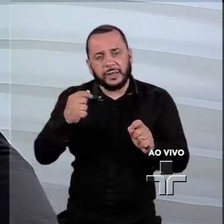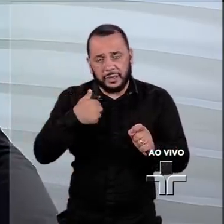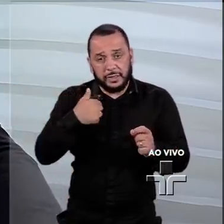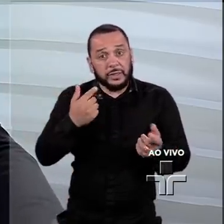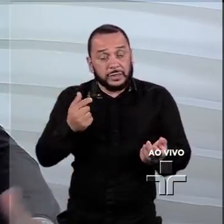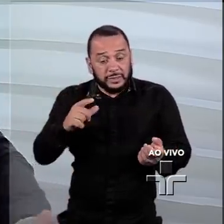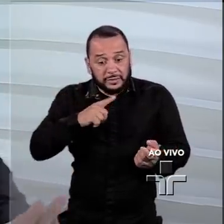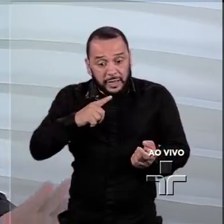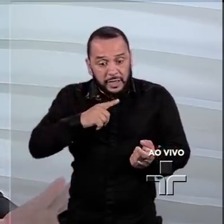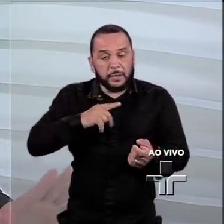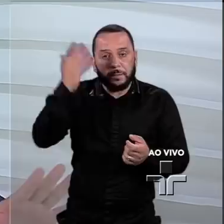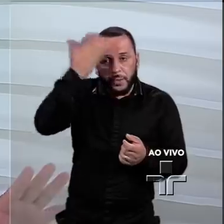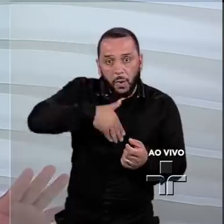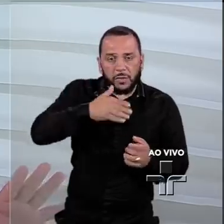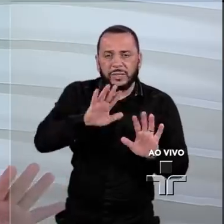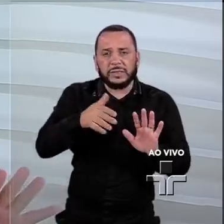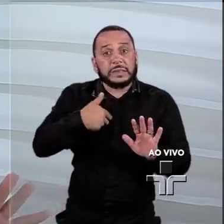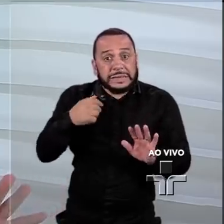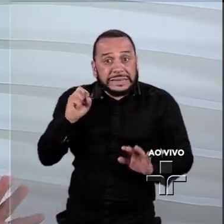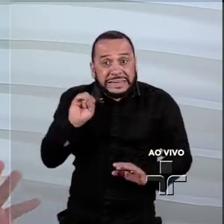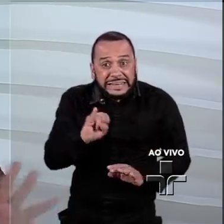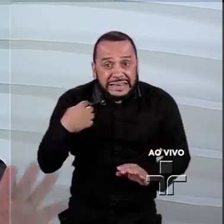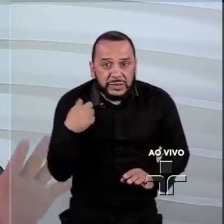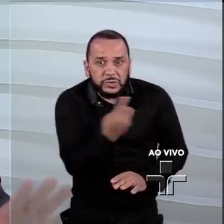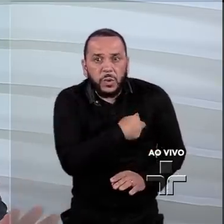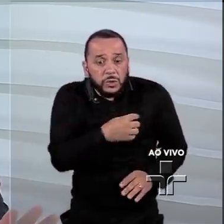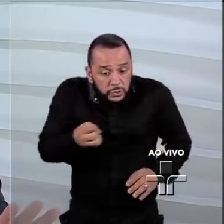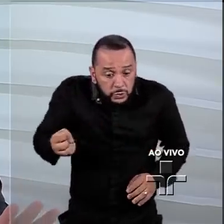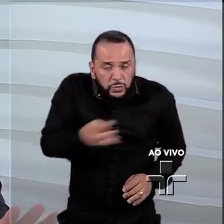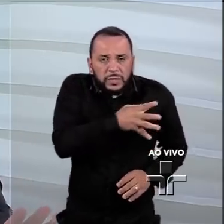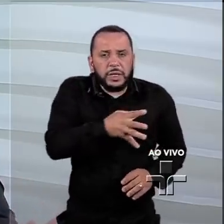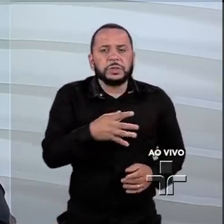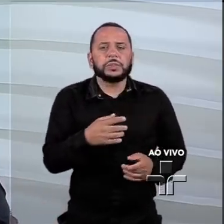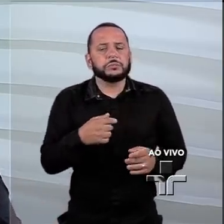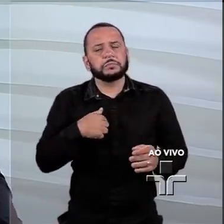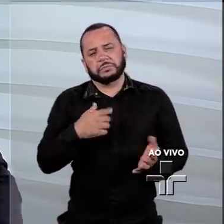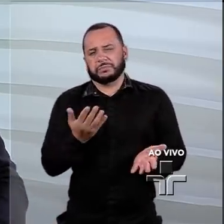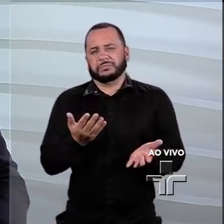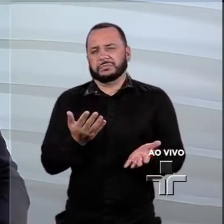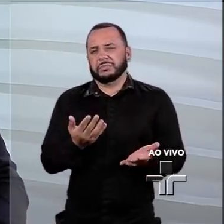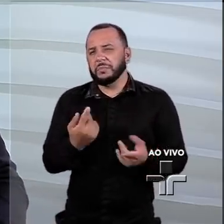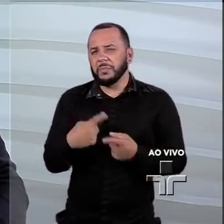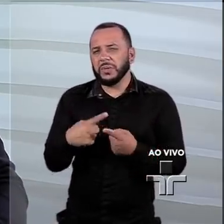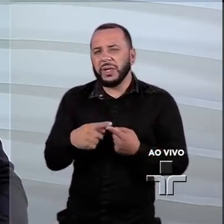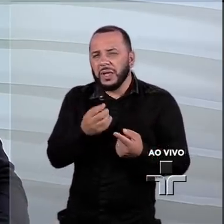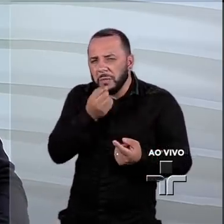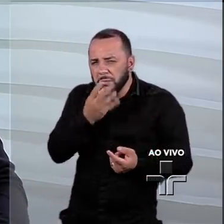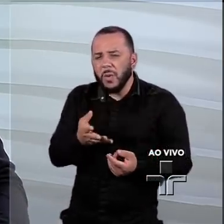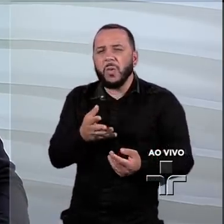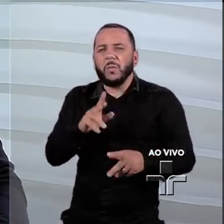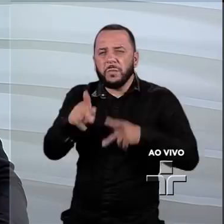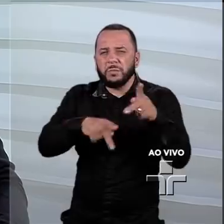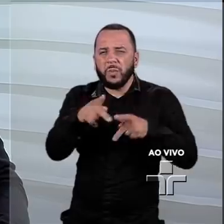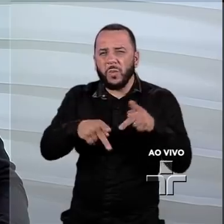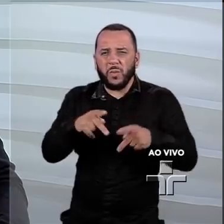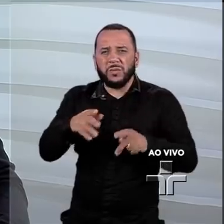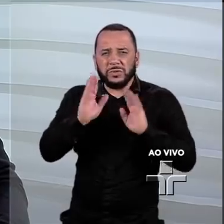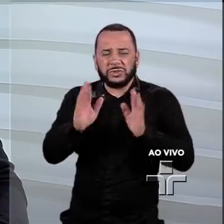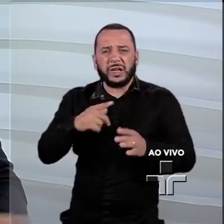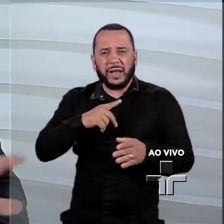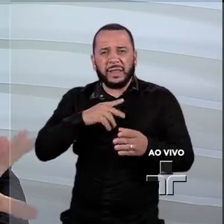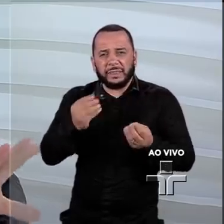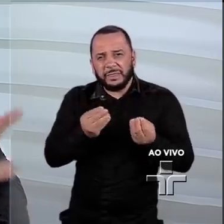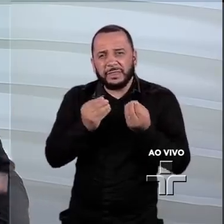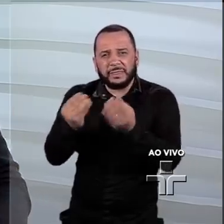uma novidade, ele fala, não, espera um pouco. Por que é bom para a população fazer a concessão do Pacaembu por 35